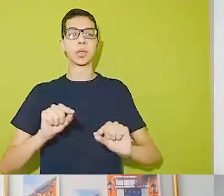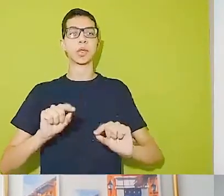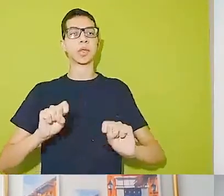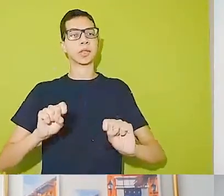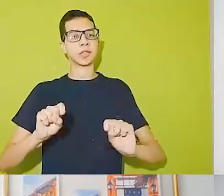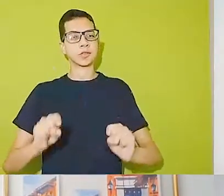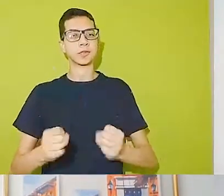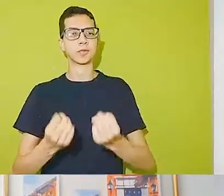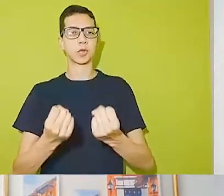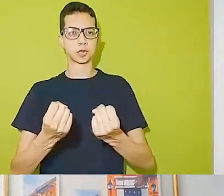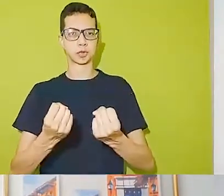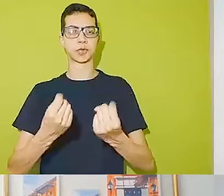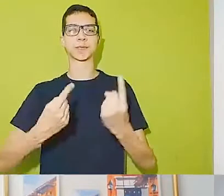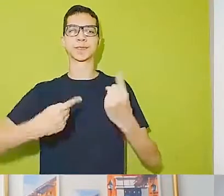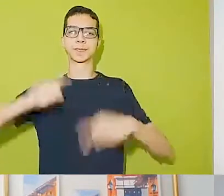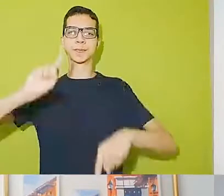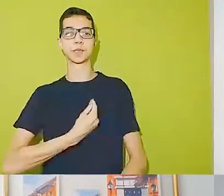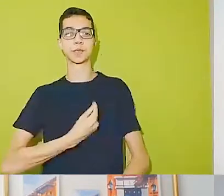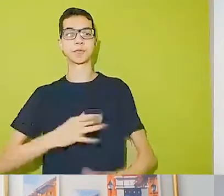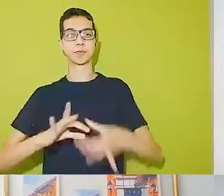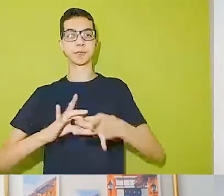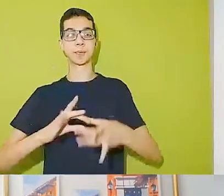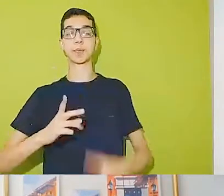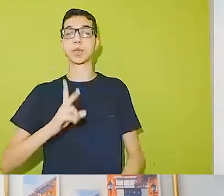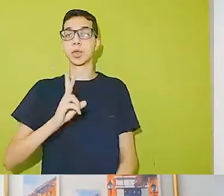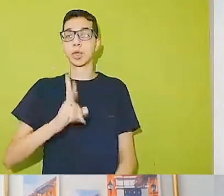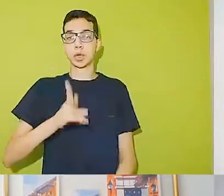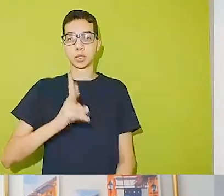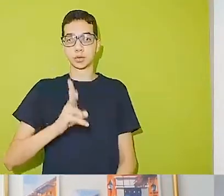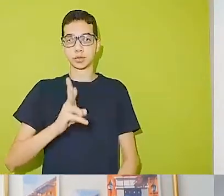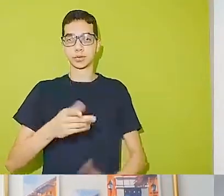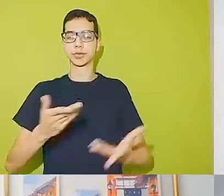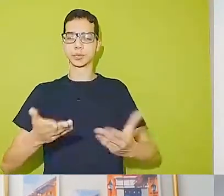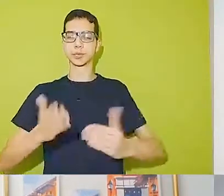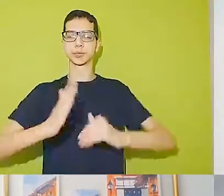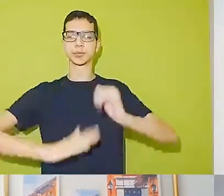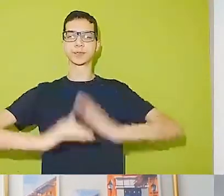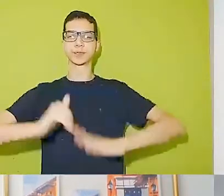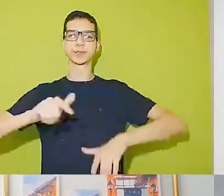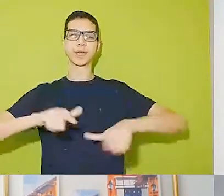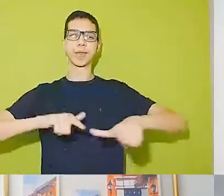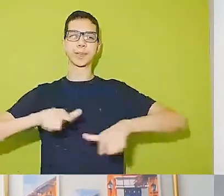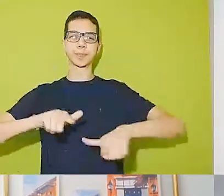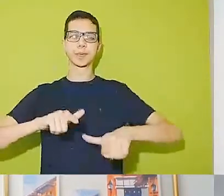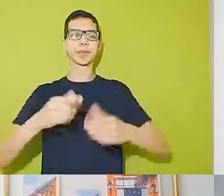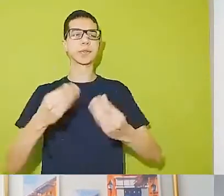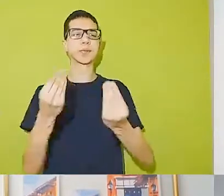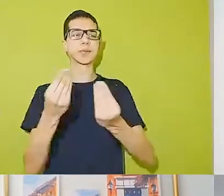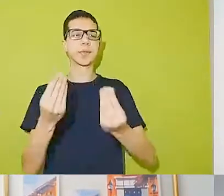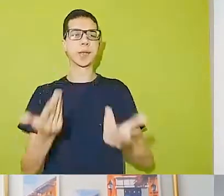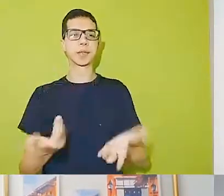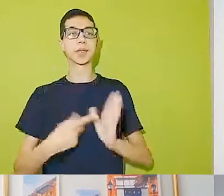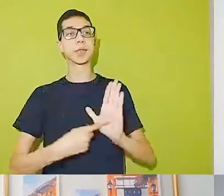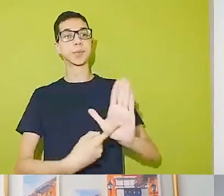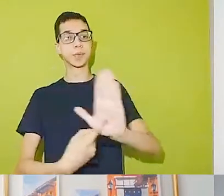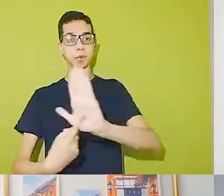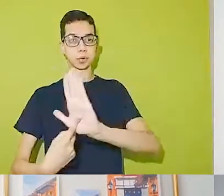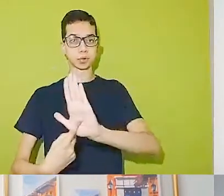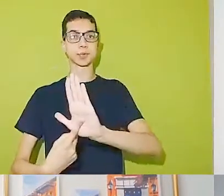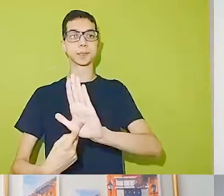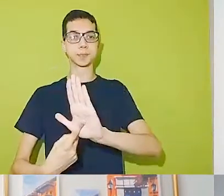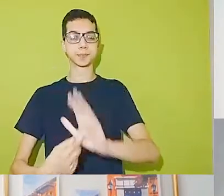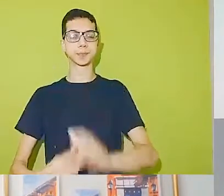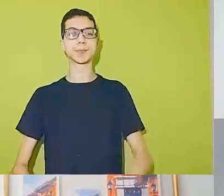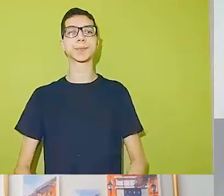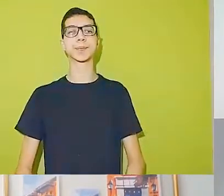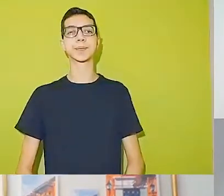que esse convívio possa exercer. Então, esse trabalho, ele vem com o intuito de mostrar que é compatível, muitas vezes a gente